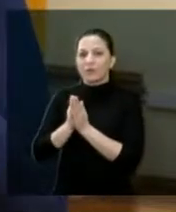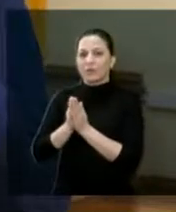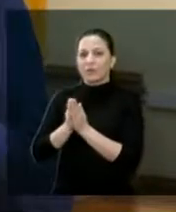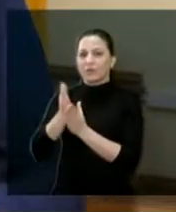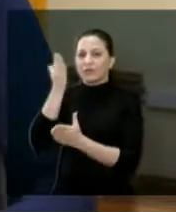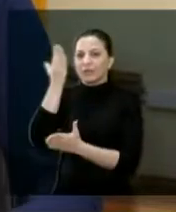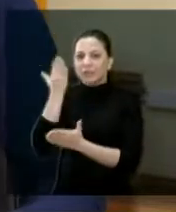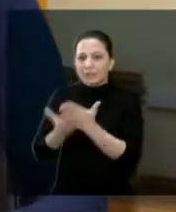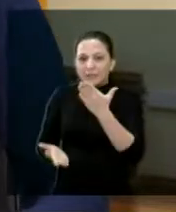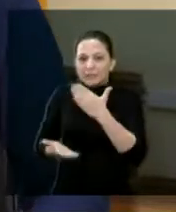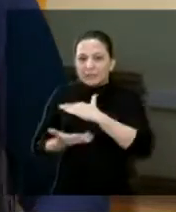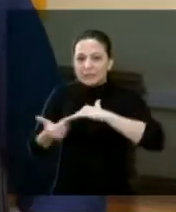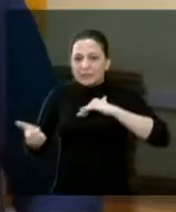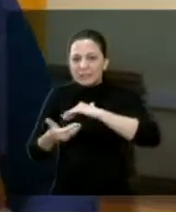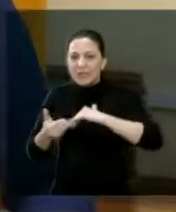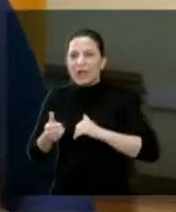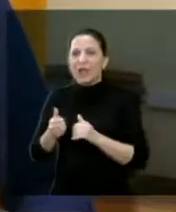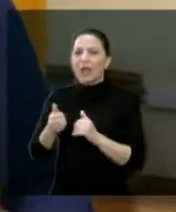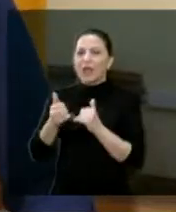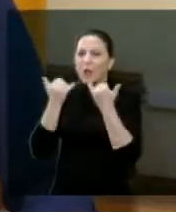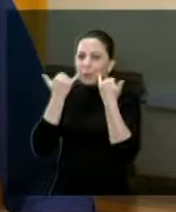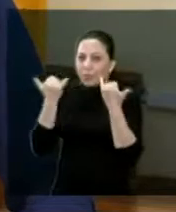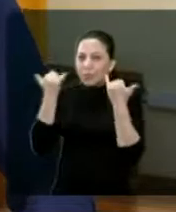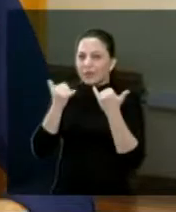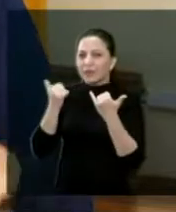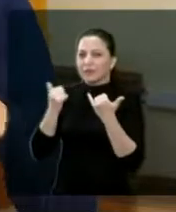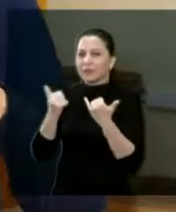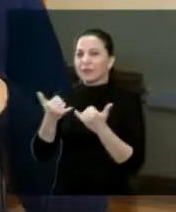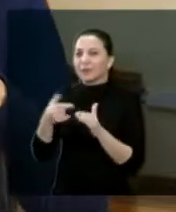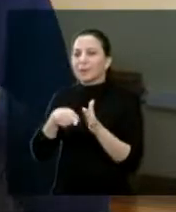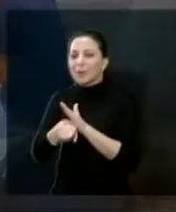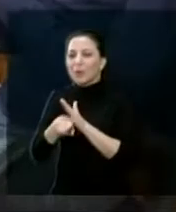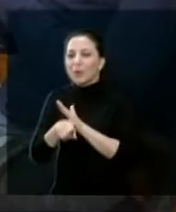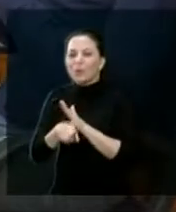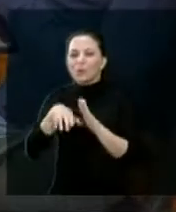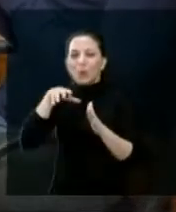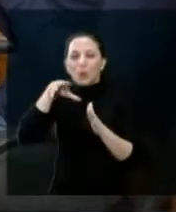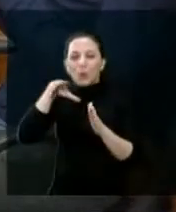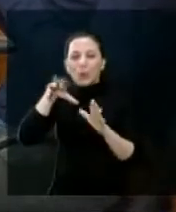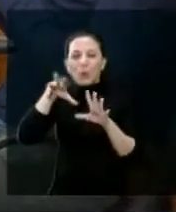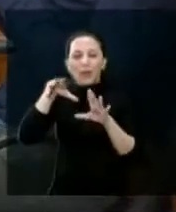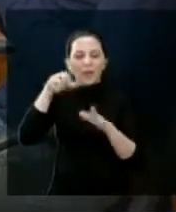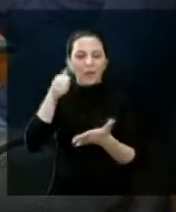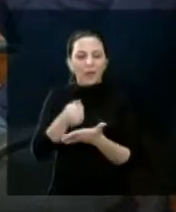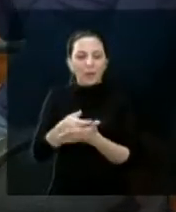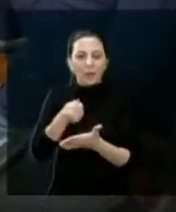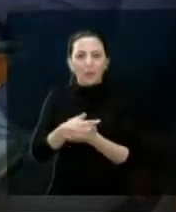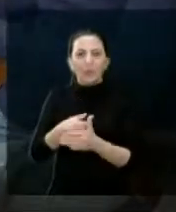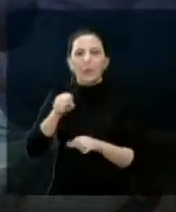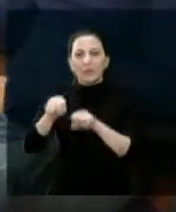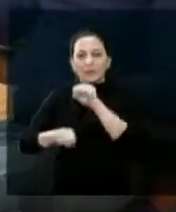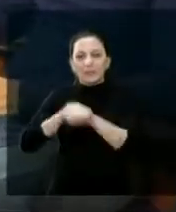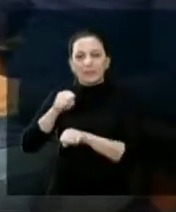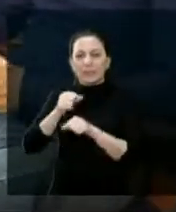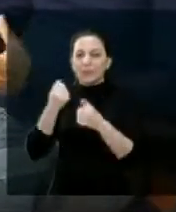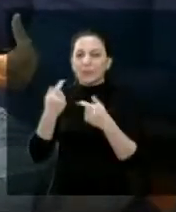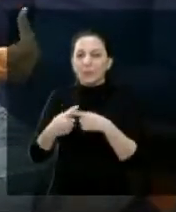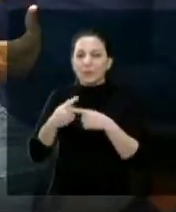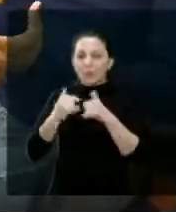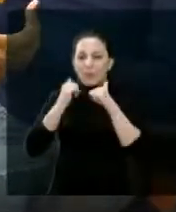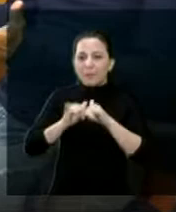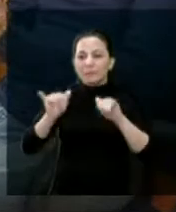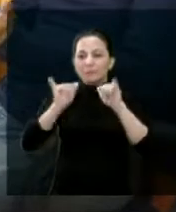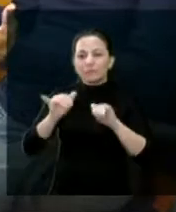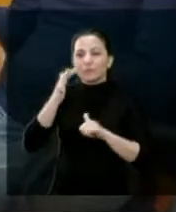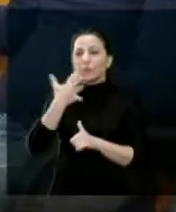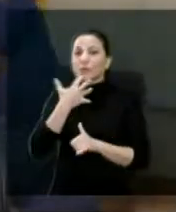desse comercial que eu não aguento mais. Chega lá, e aí, japonês, comprou bicicleta? Então, eu não vou dizer assim que... Deu certo, então. Deu certo. Naquela